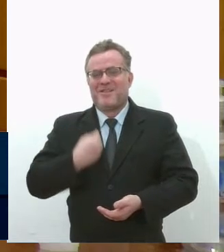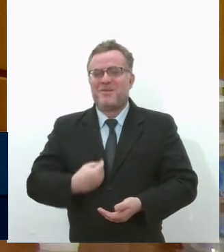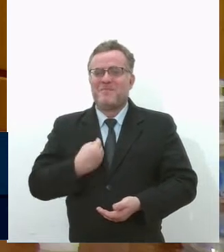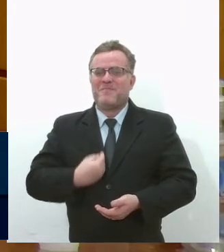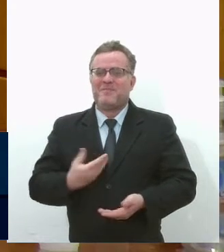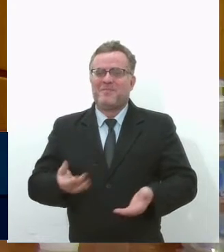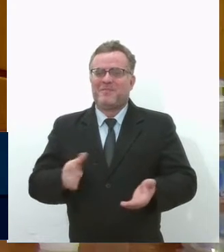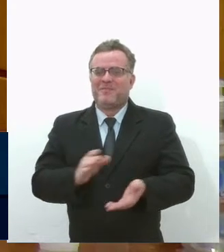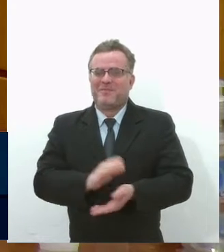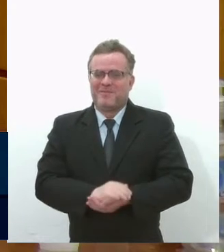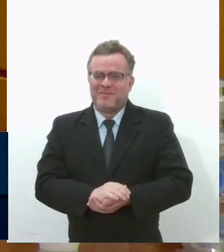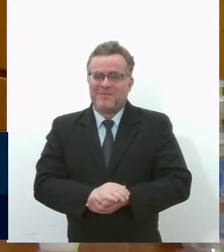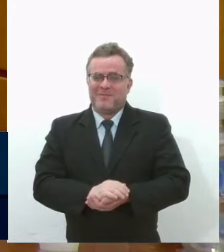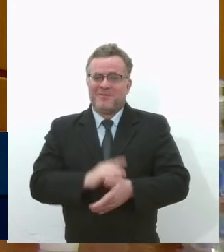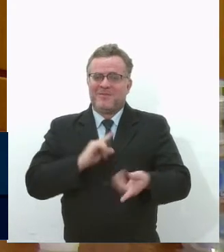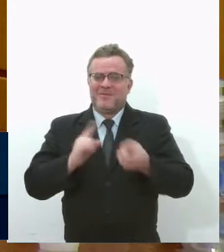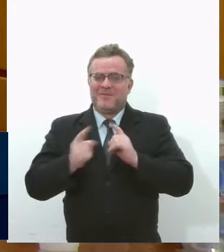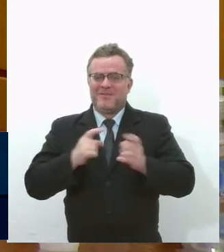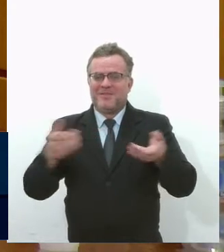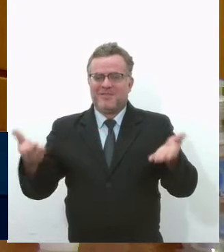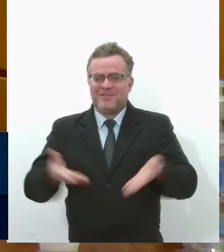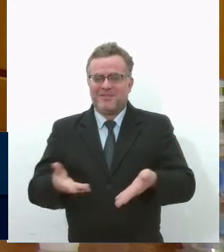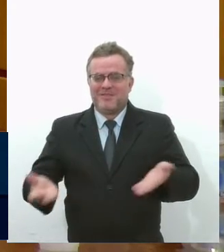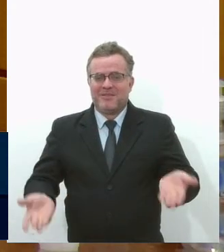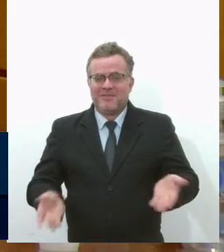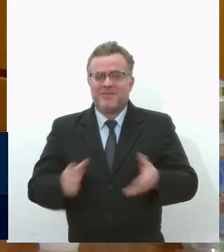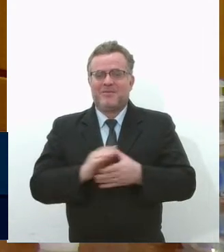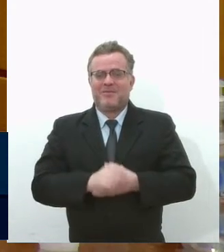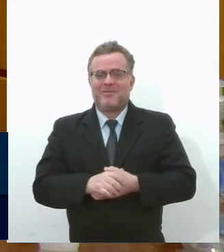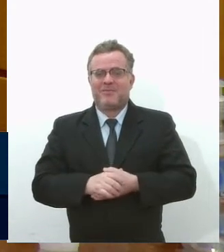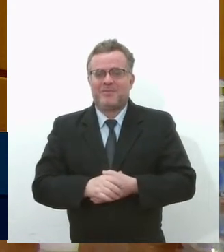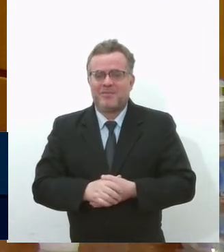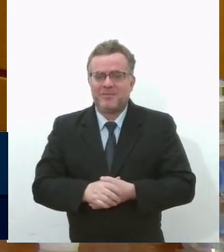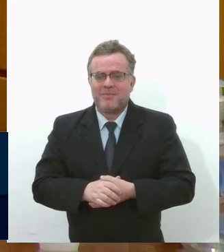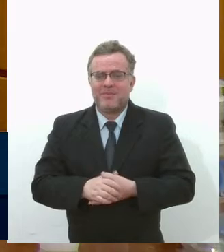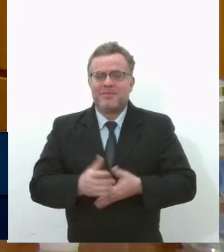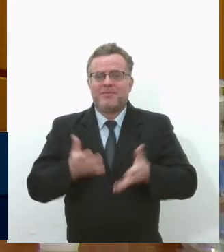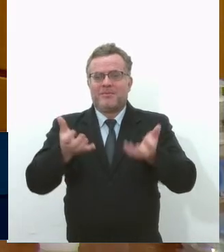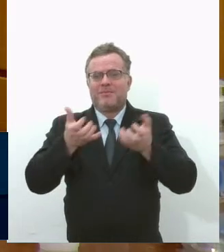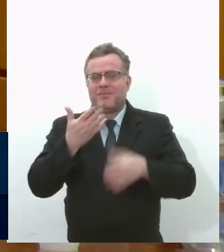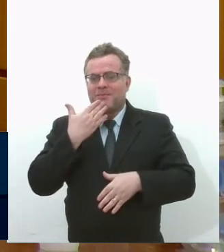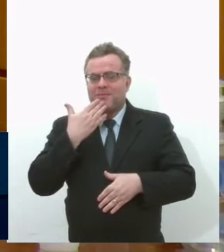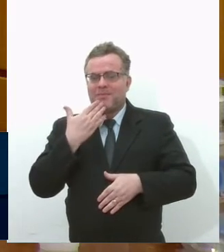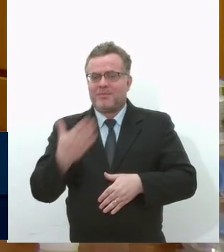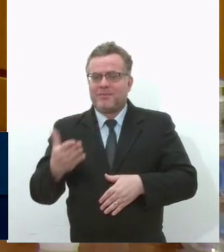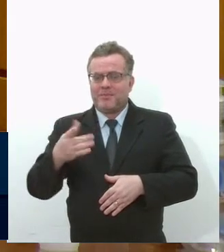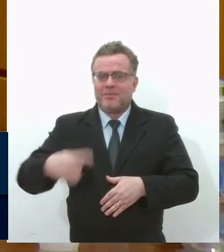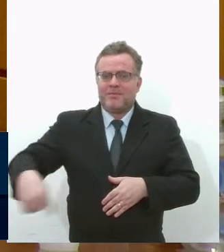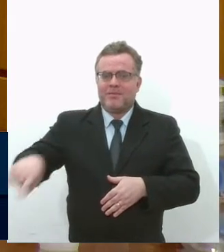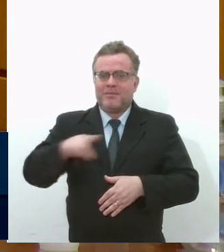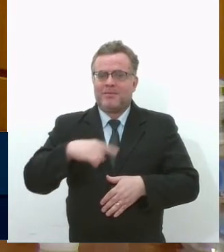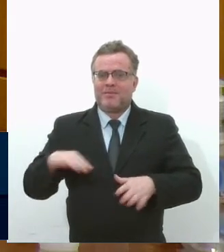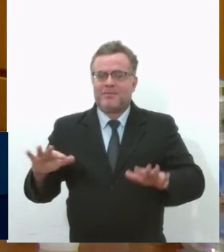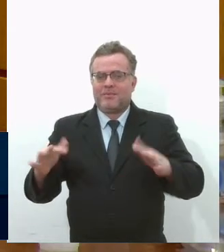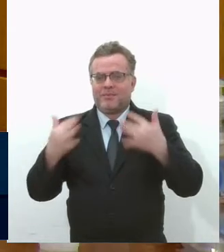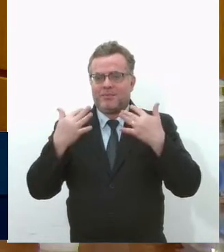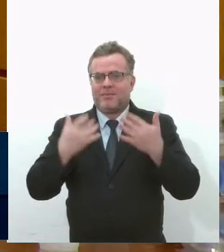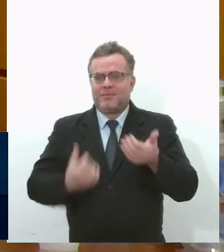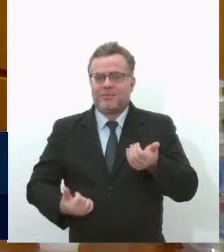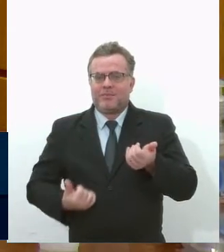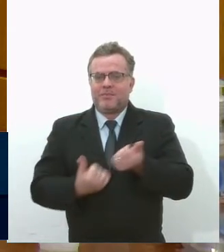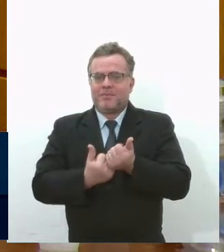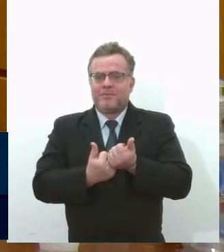no pequeno expediente, eu quero pedir a vossas excelências o apoio,